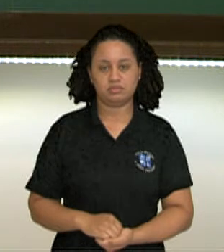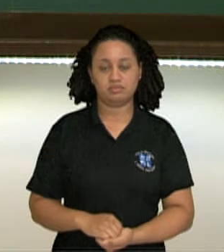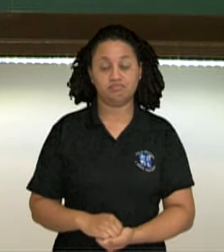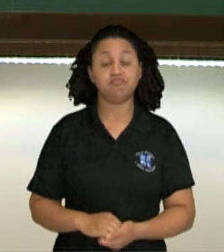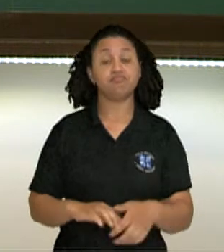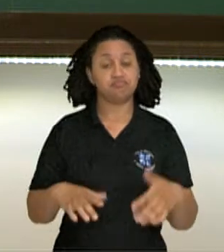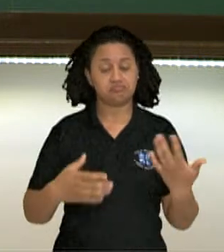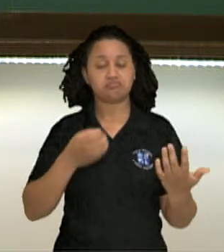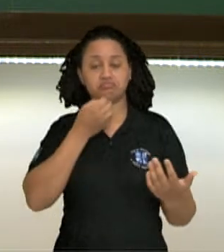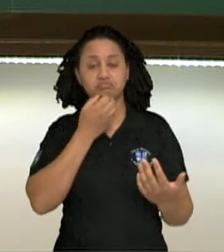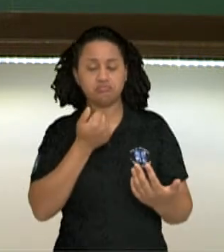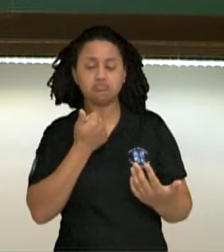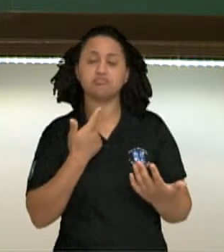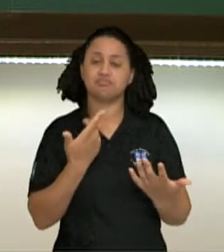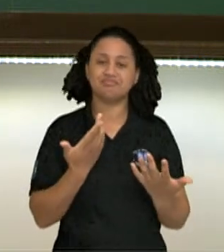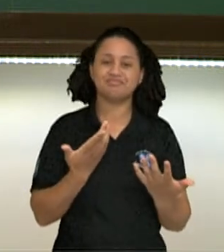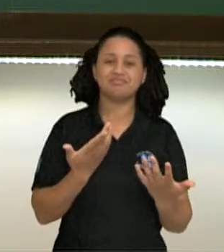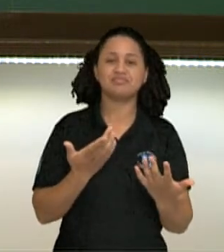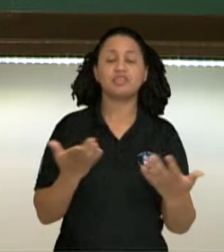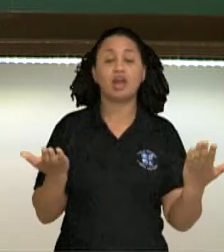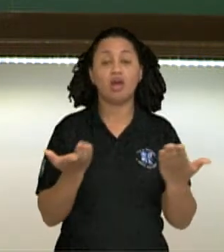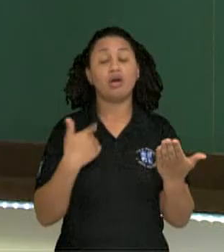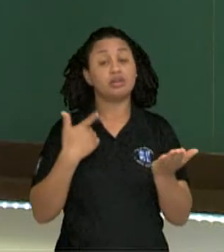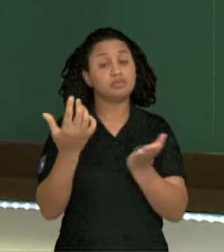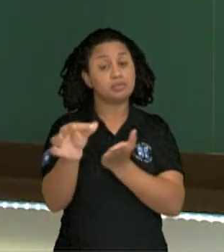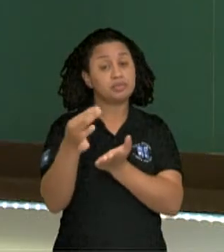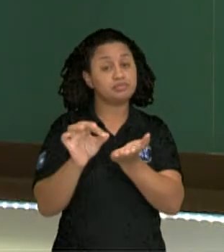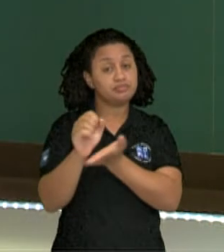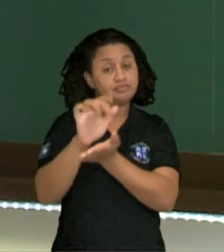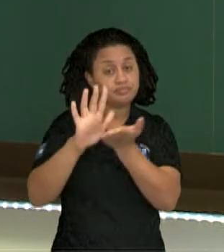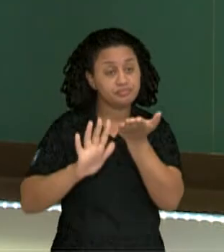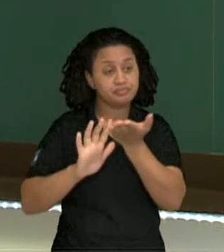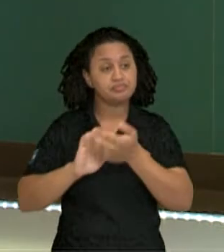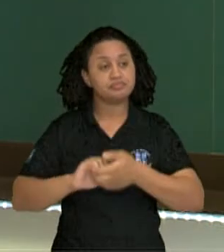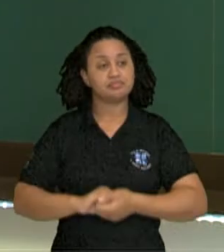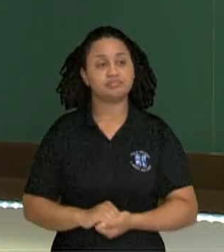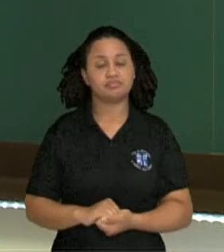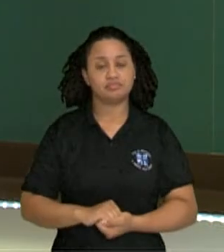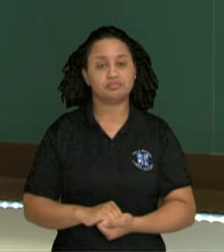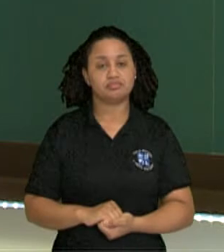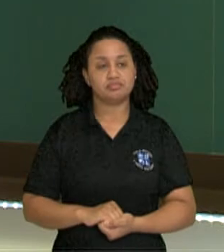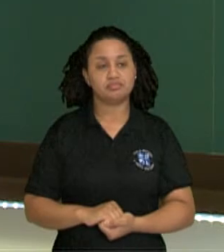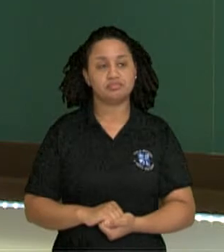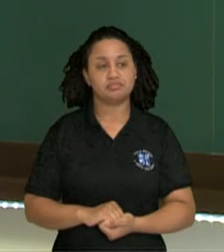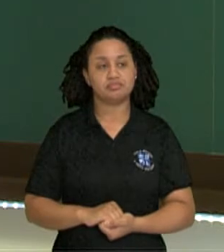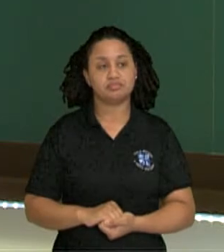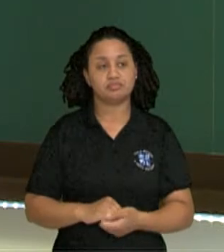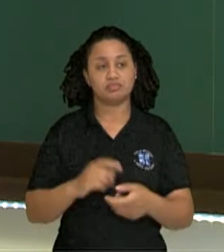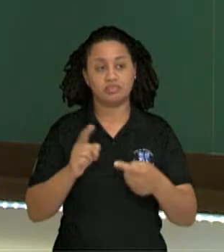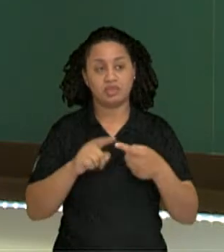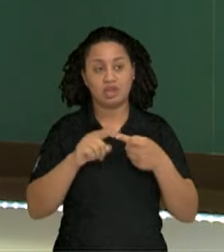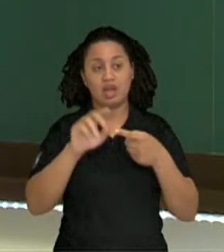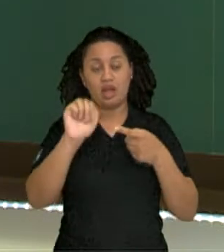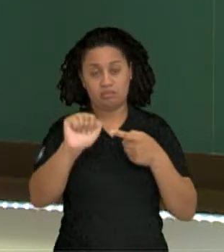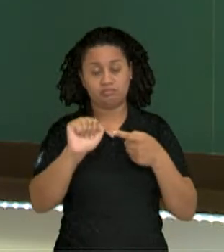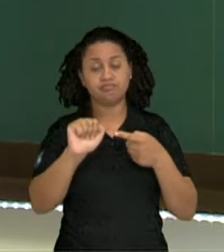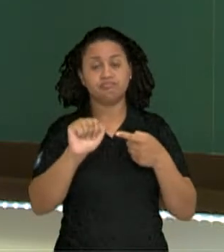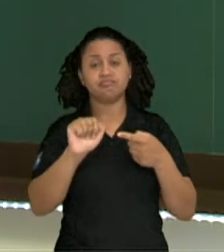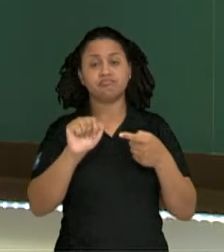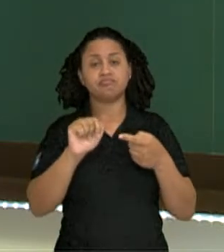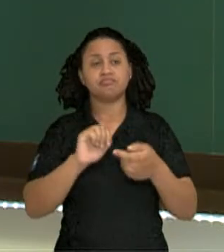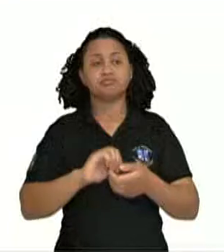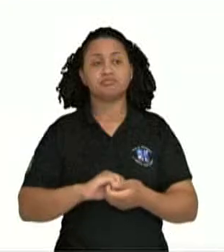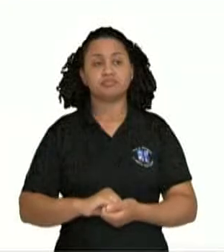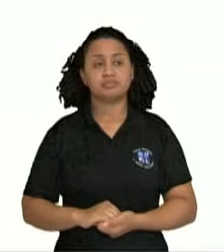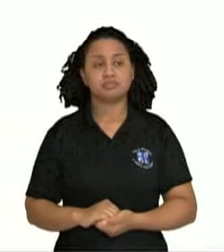Muy bien, listo. Vamos a corregir entonces. En la A, la pregunta es, en el poema, el